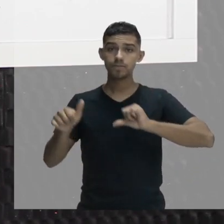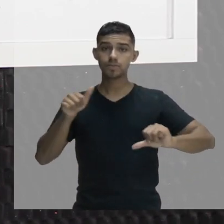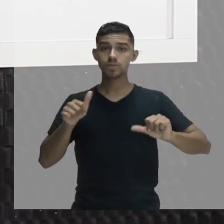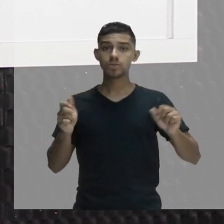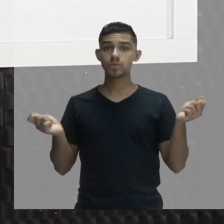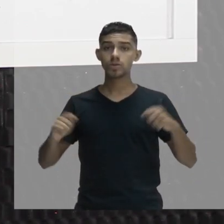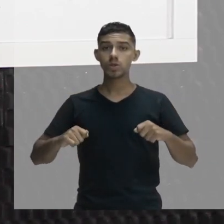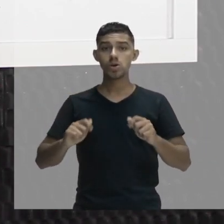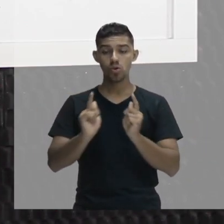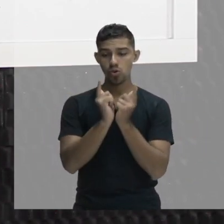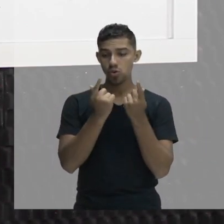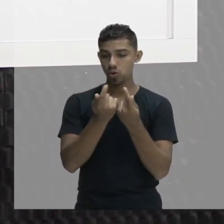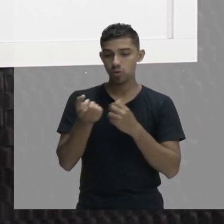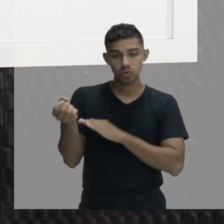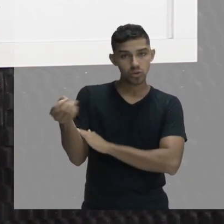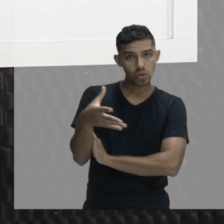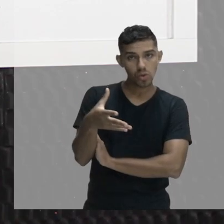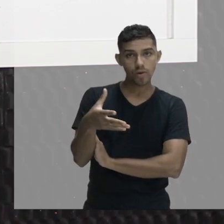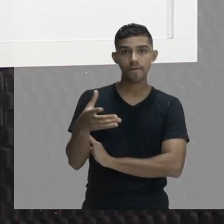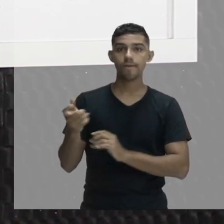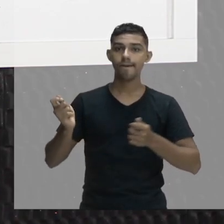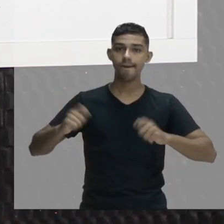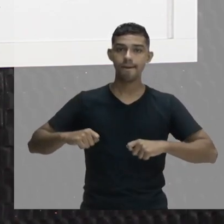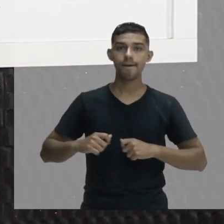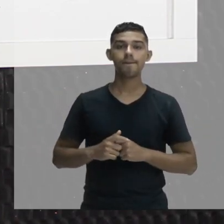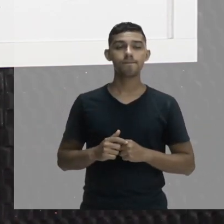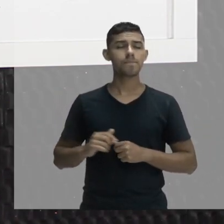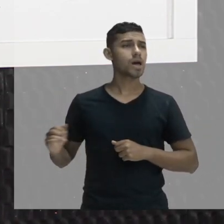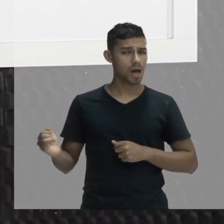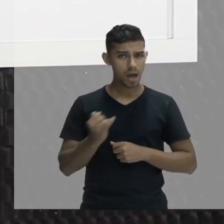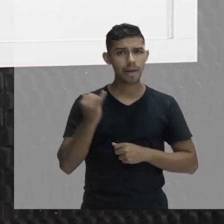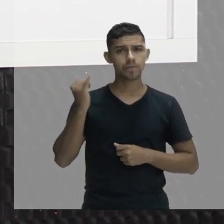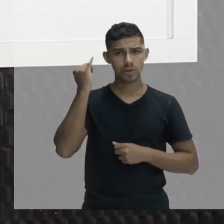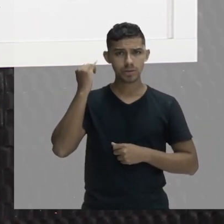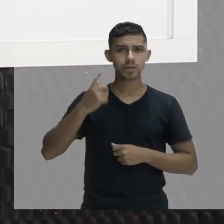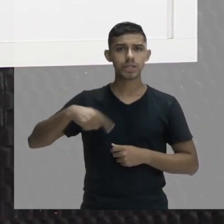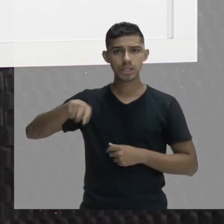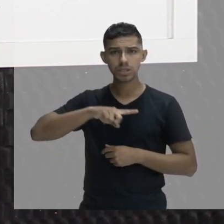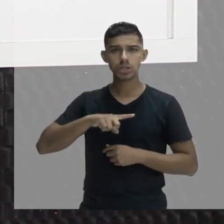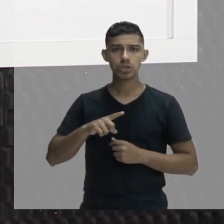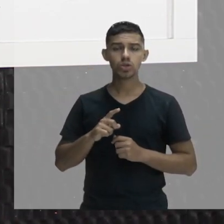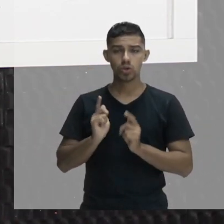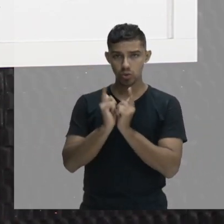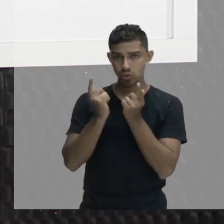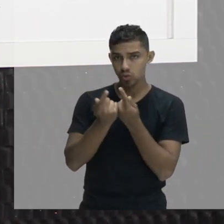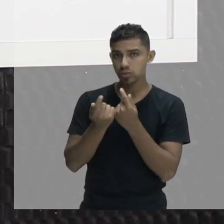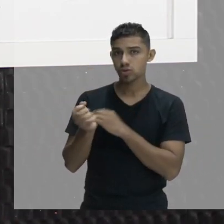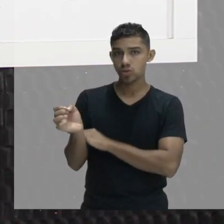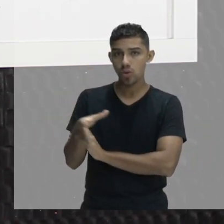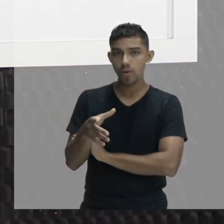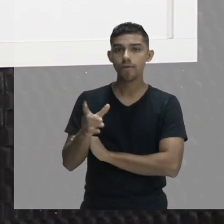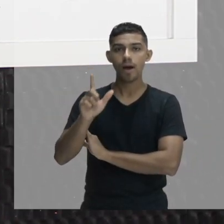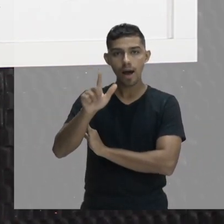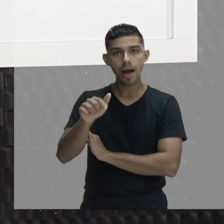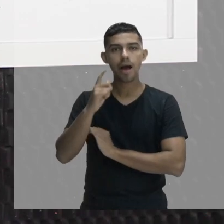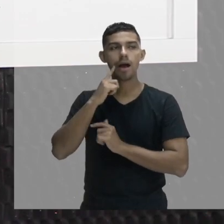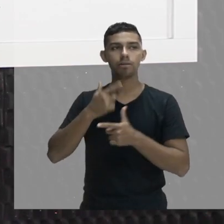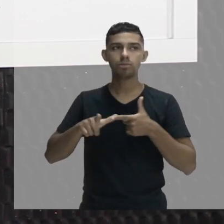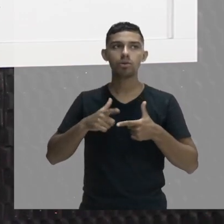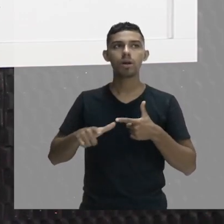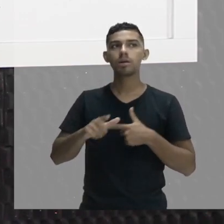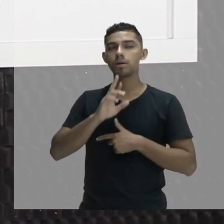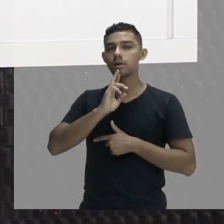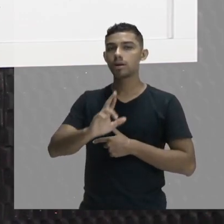troca gerar um grupo novo, essa troca foi importante porque gerou um grupo novo, então esse é um problema que